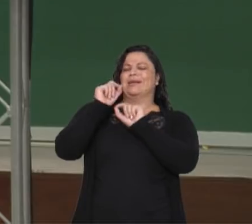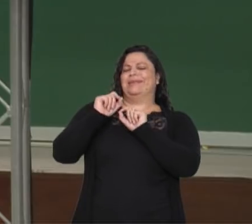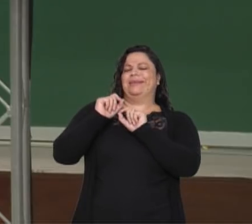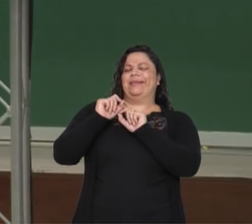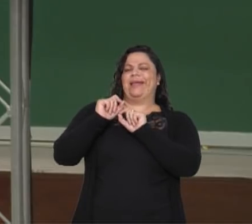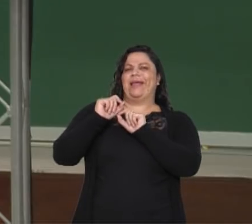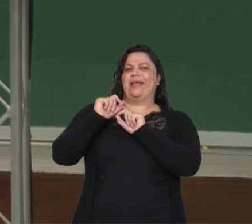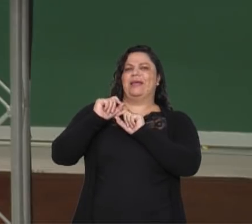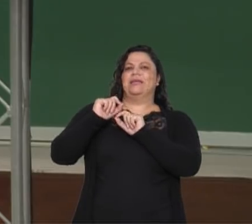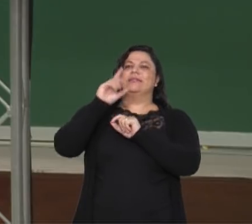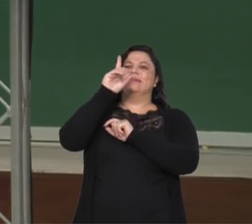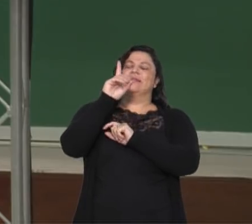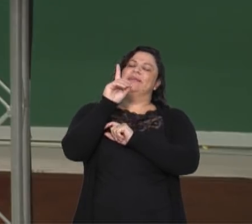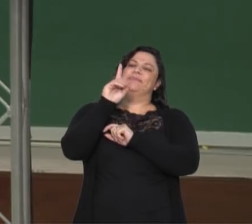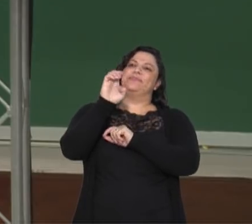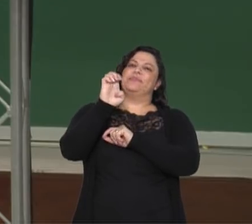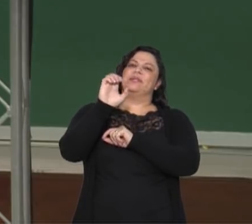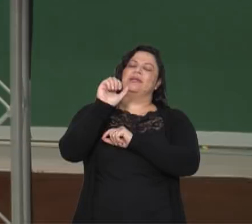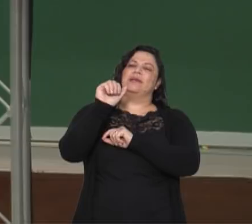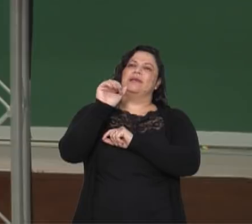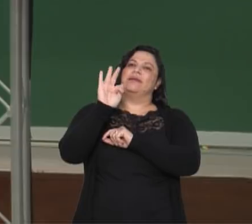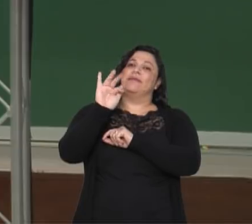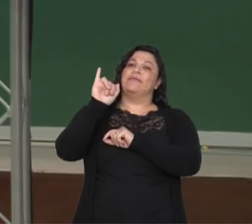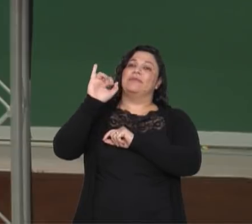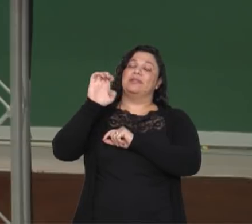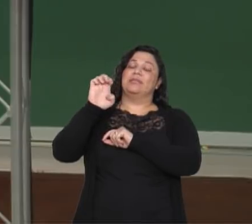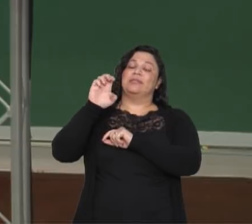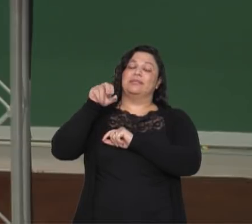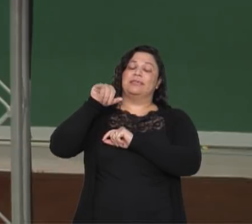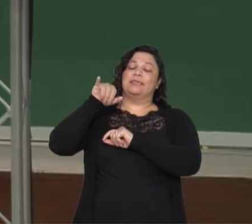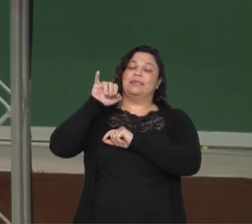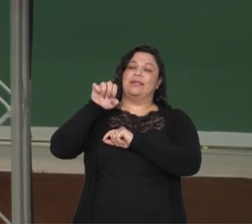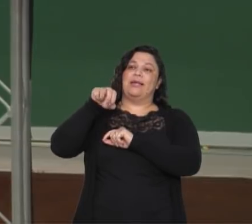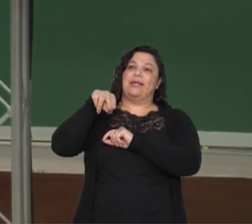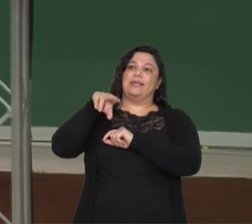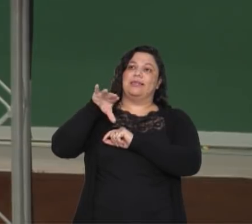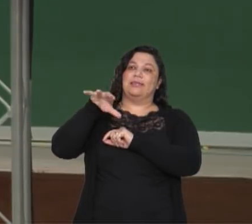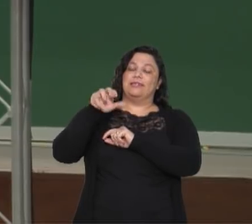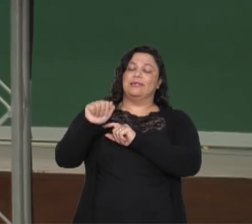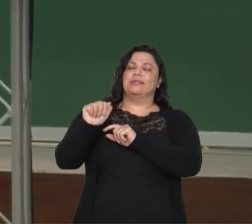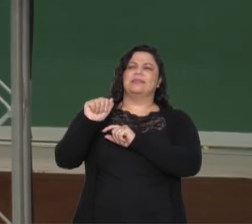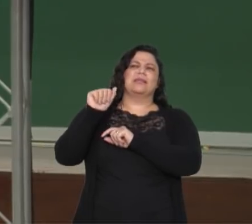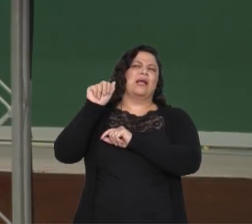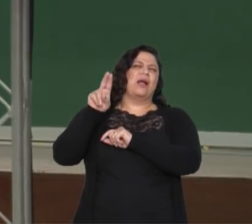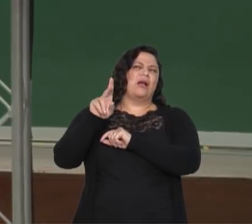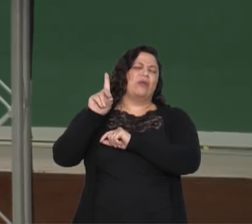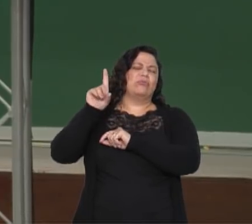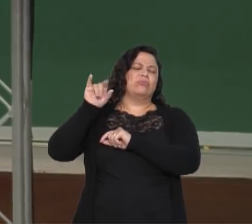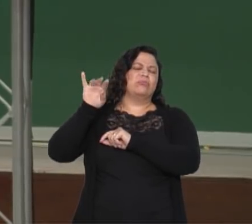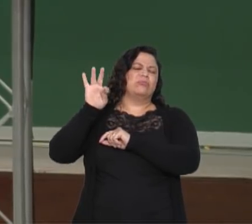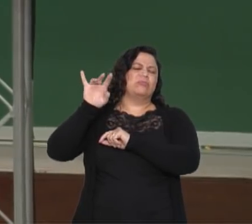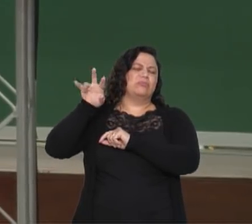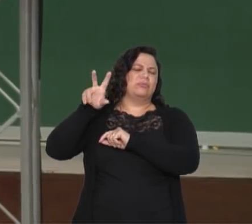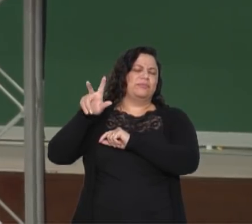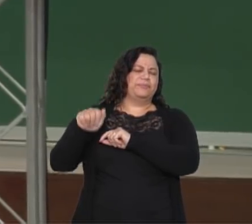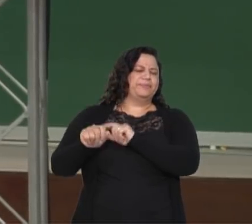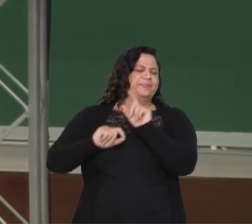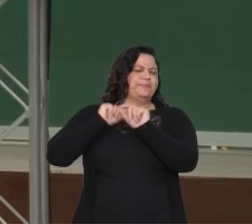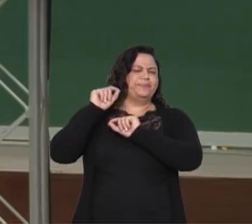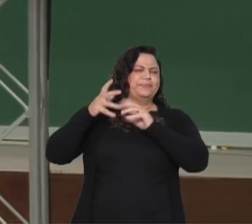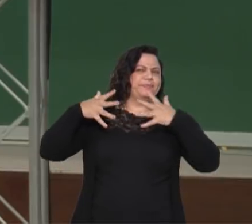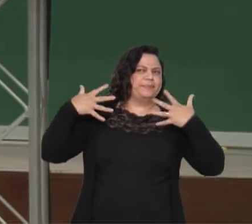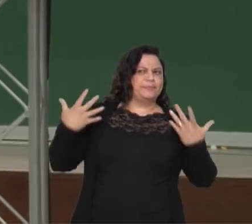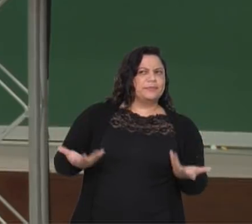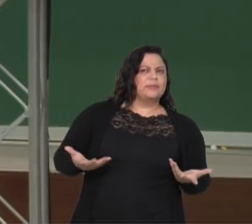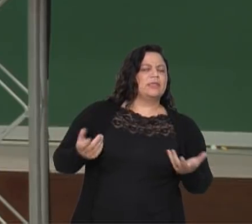que a experiência com o som, ela é diversa porque está todo mundo em sociedade igual. E a gente vai trabalhar de uma